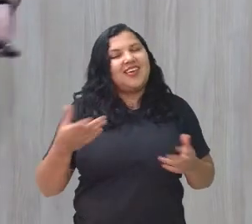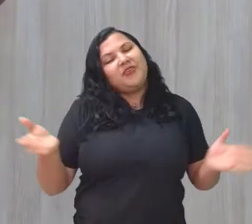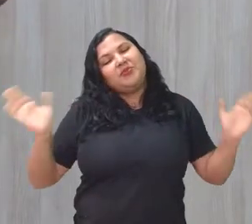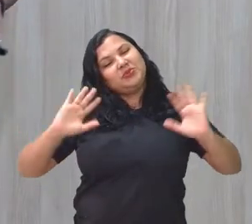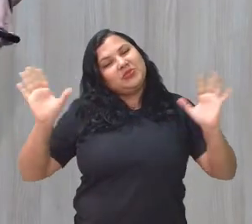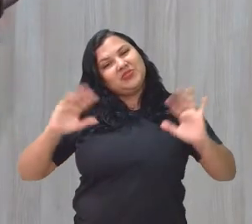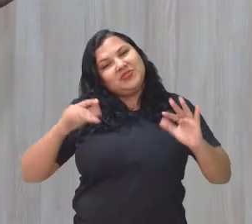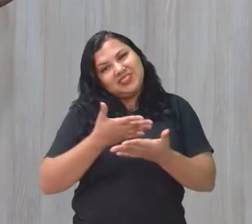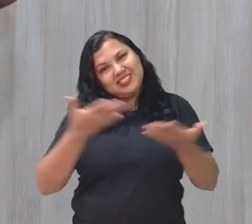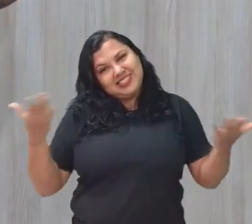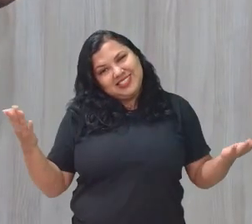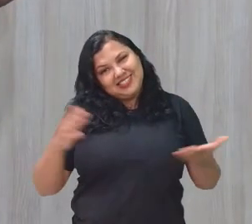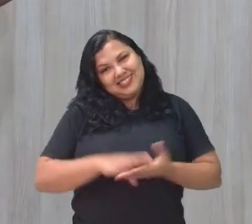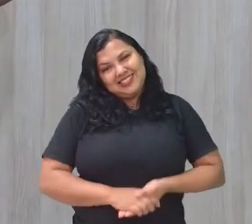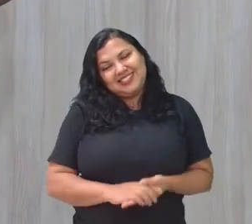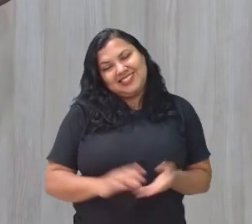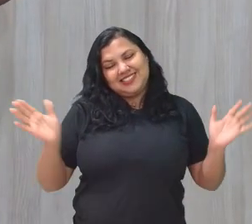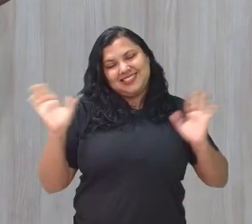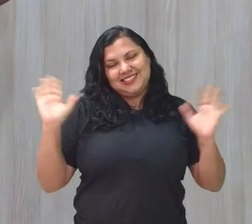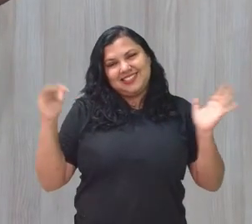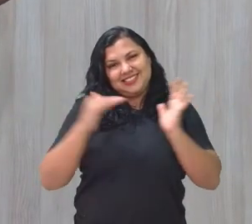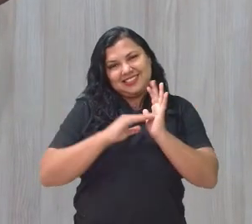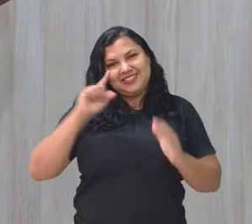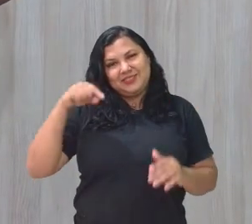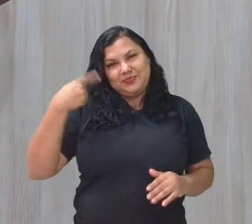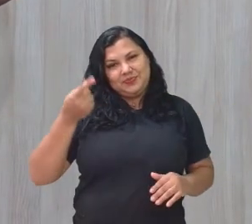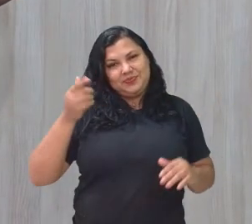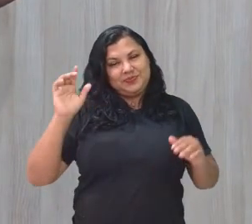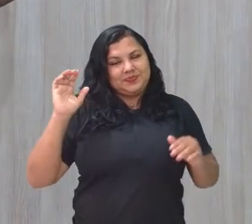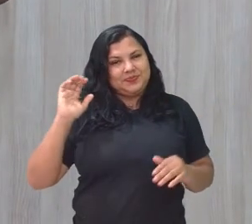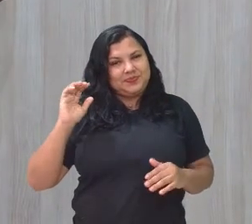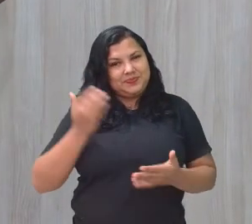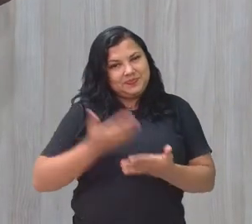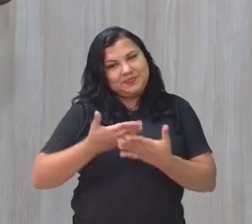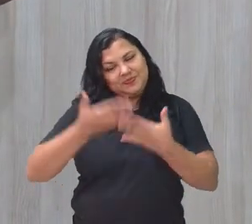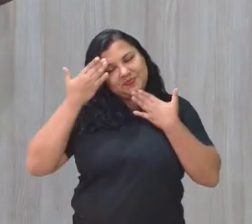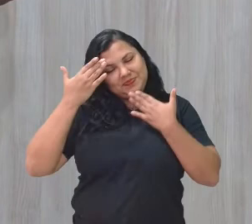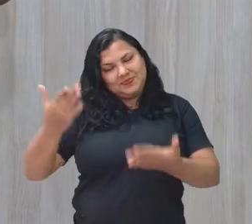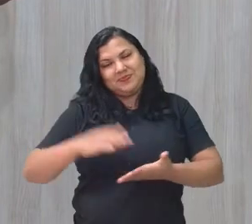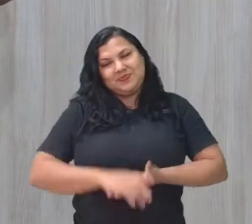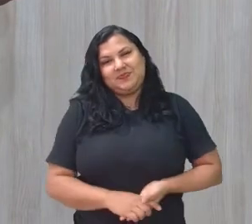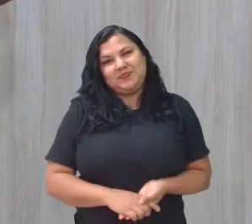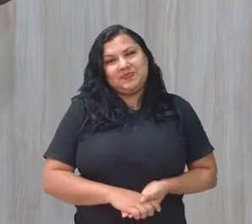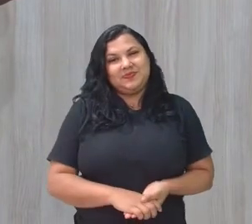Vou me despedir por aqui hoje. Tchau, tchau, até a próxima aula. Brigadão, vai lá.